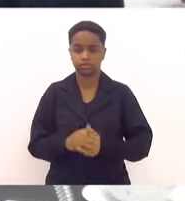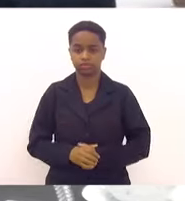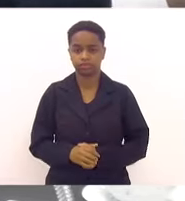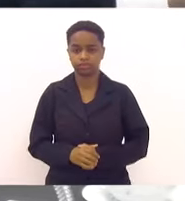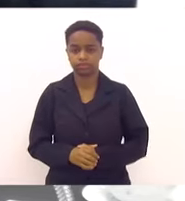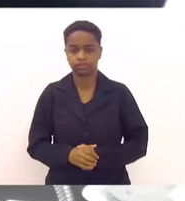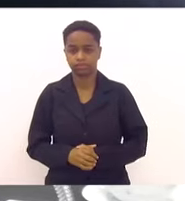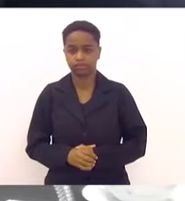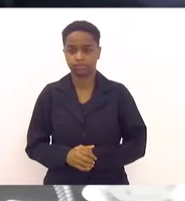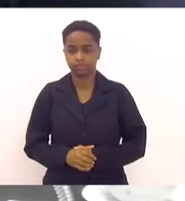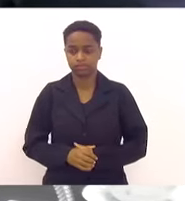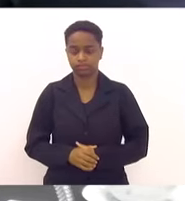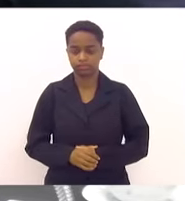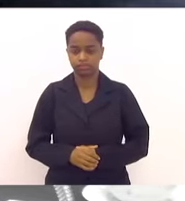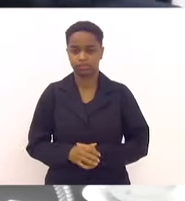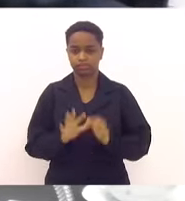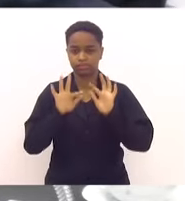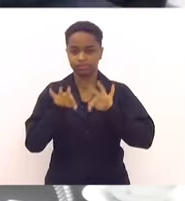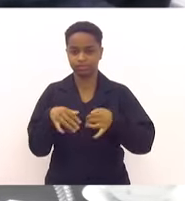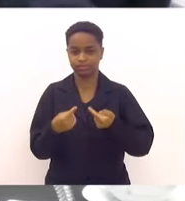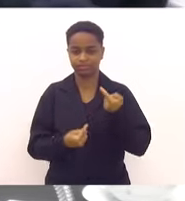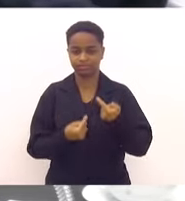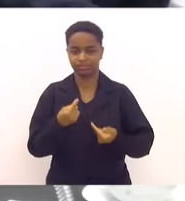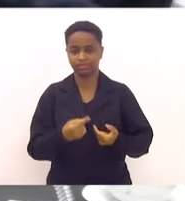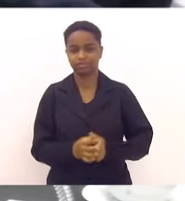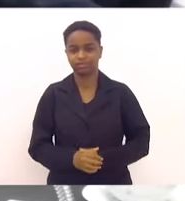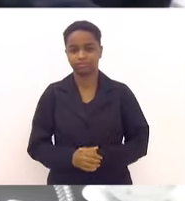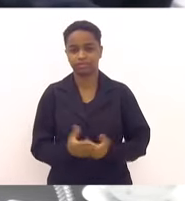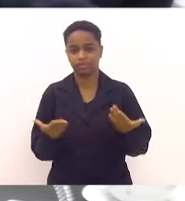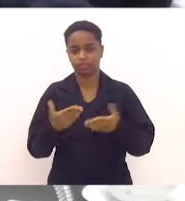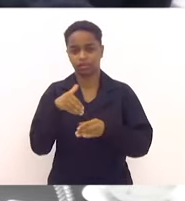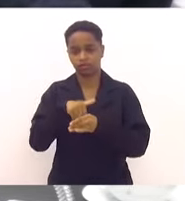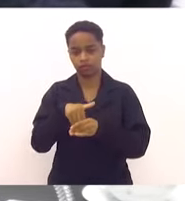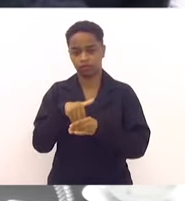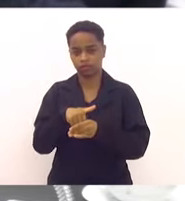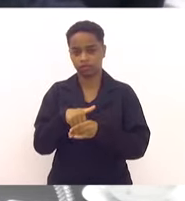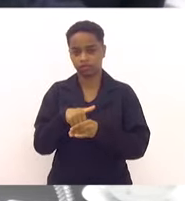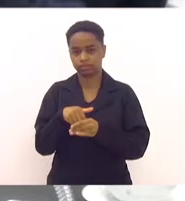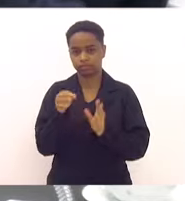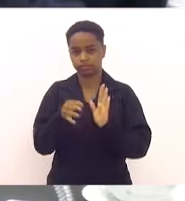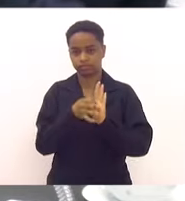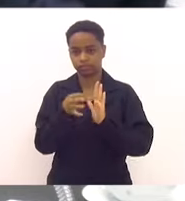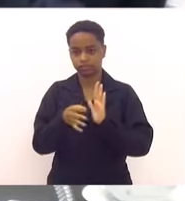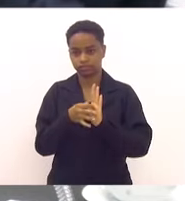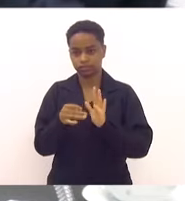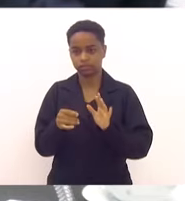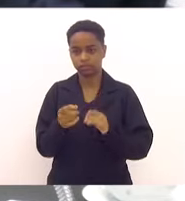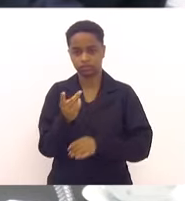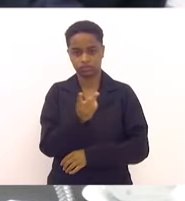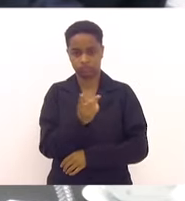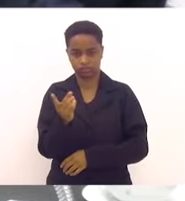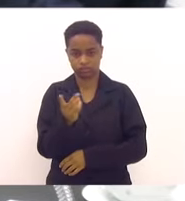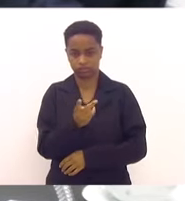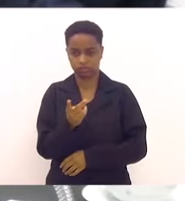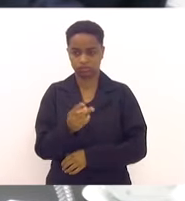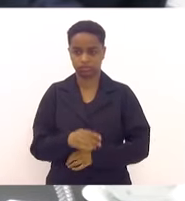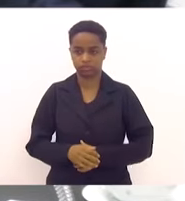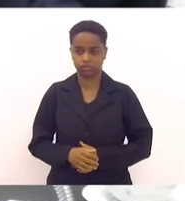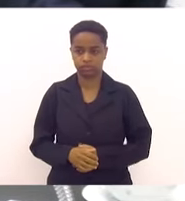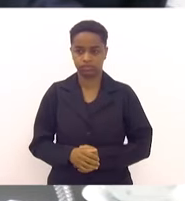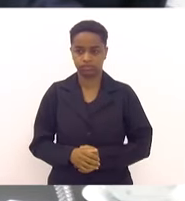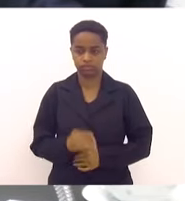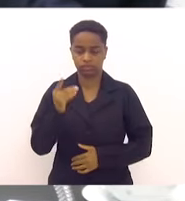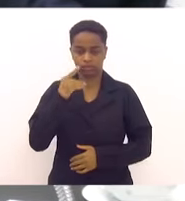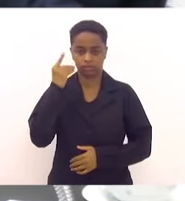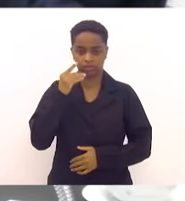deputado Luiz Paulo. Então, encerrada a discussão, vou botar em votação o parecer original e o parecer do deputado Luiz Paulo pela divergência.